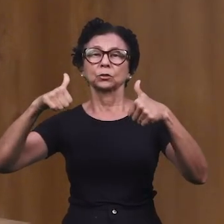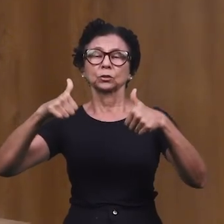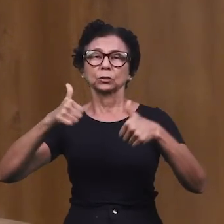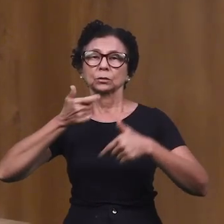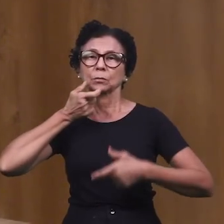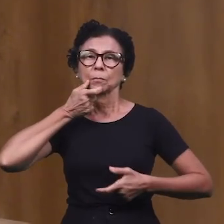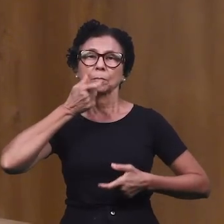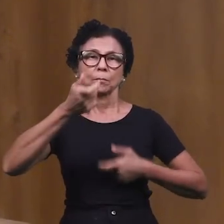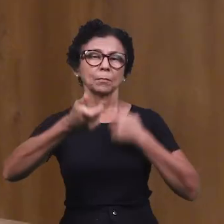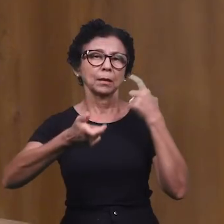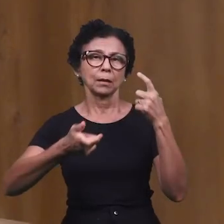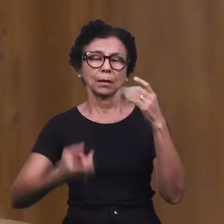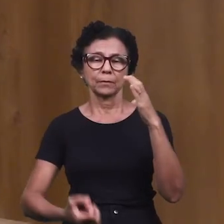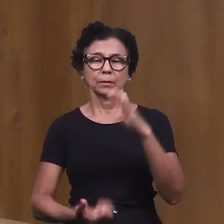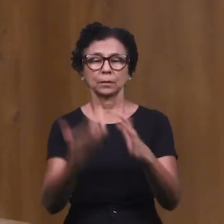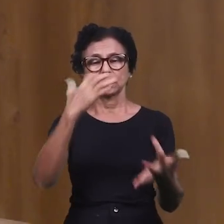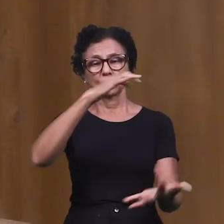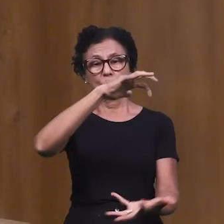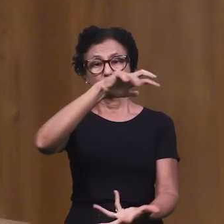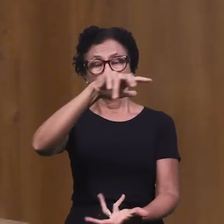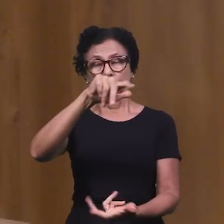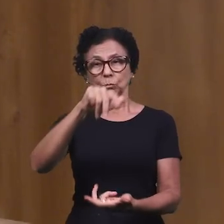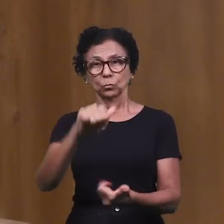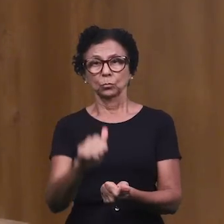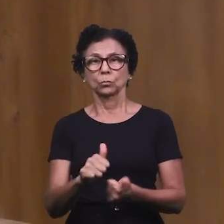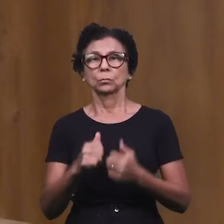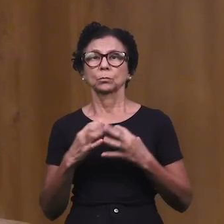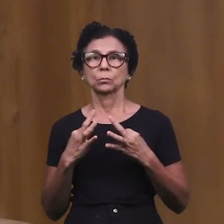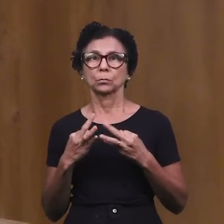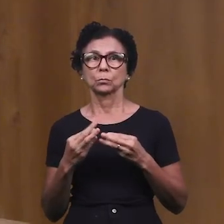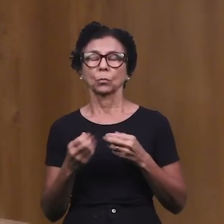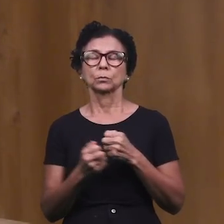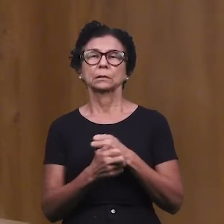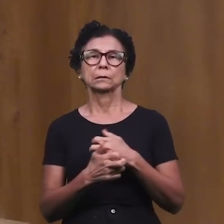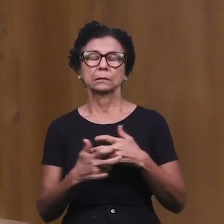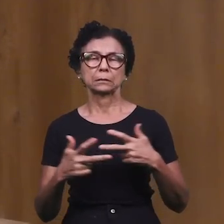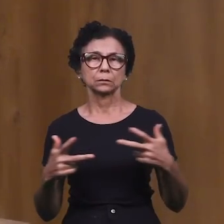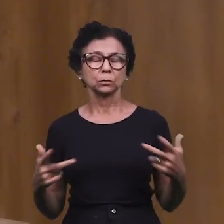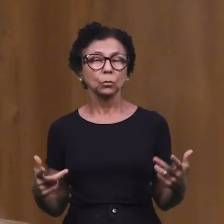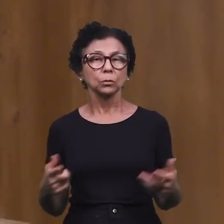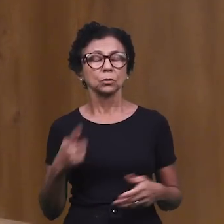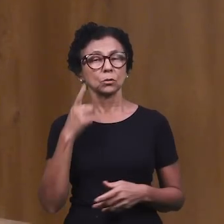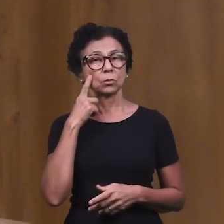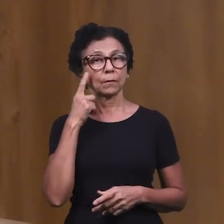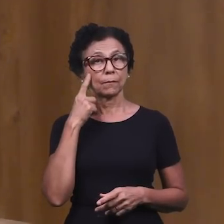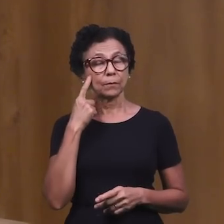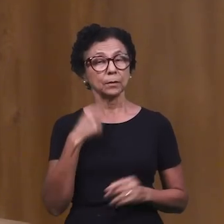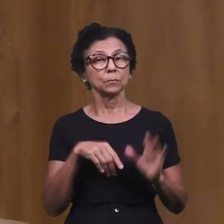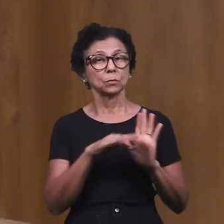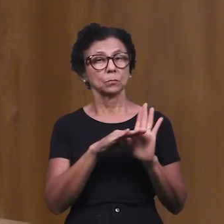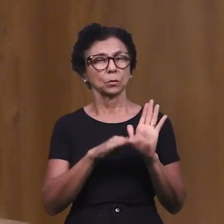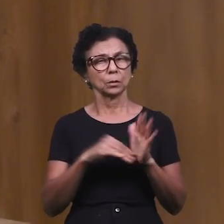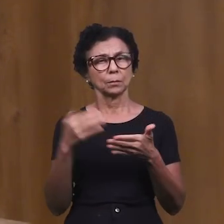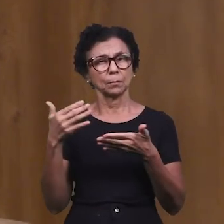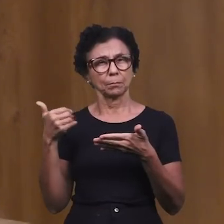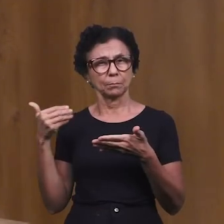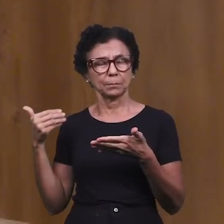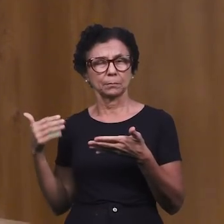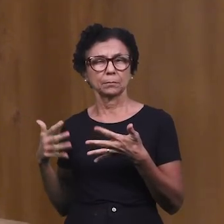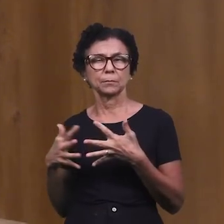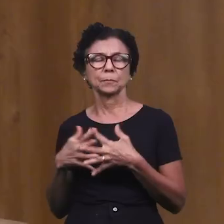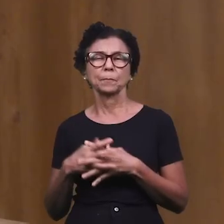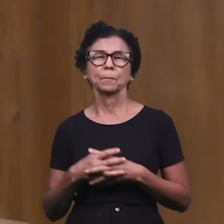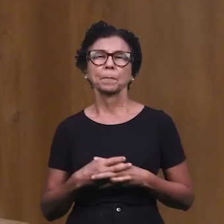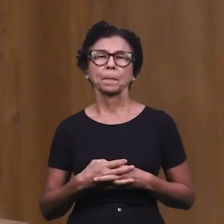as coisas, e até mesmo já falamos muito sobre essas questões, os episódios anteriores, aqueles